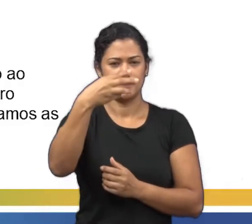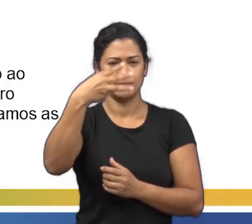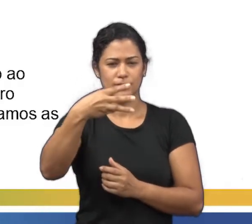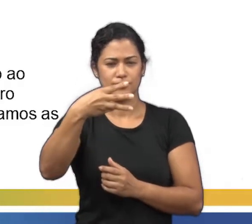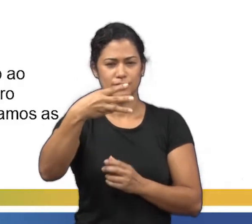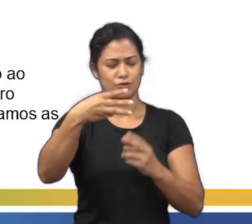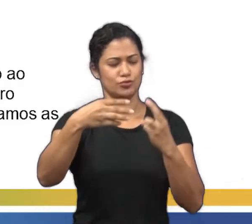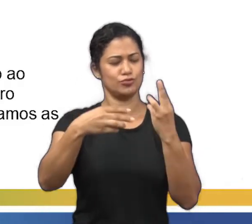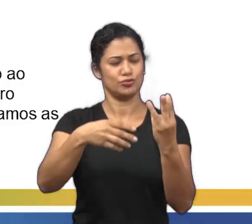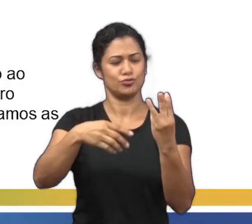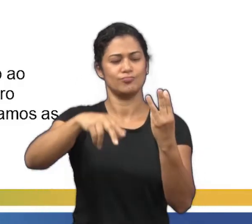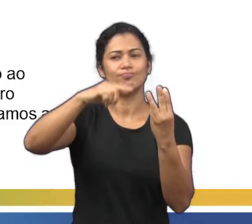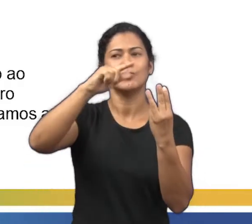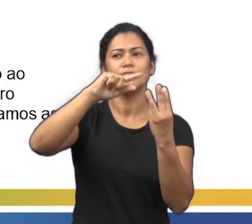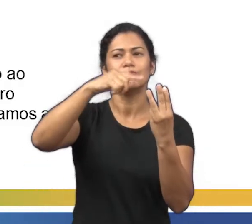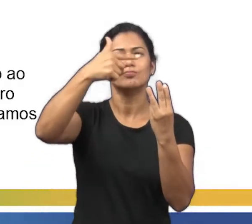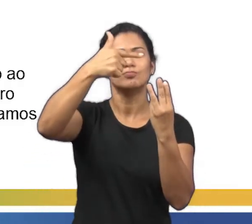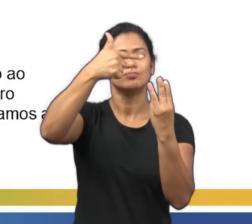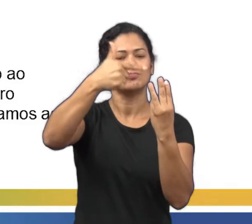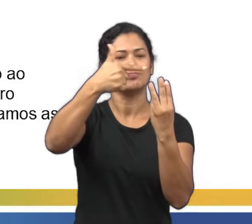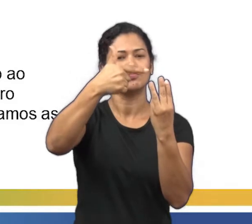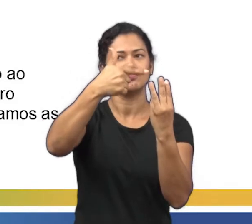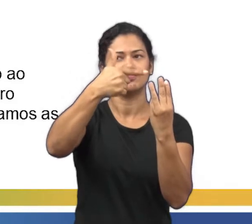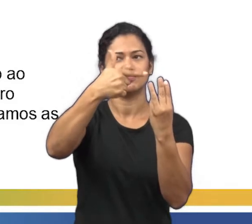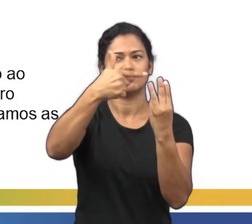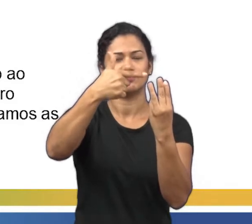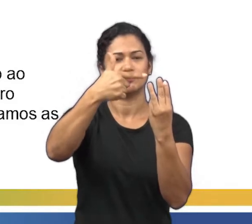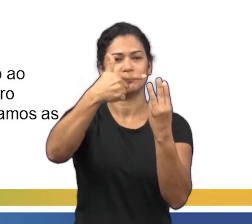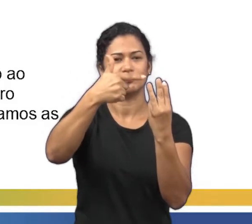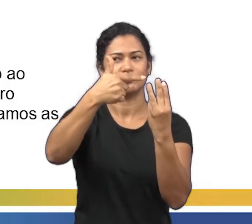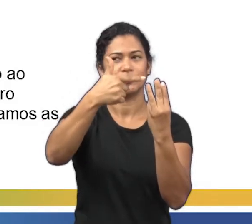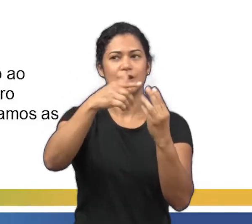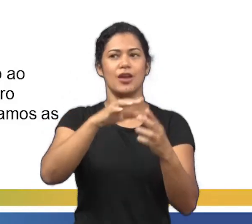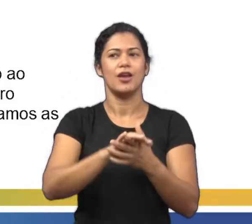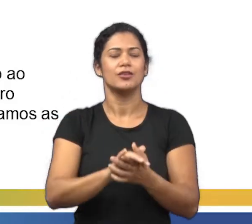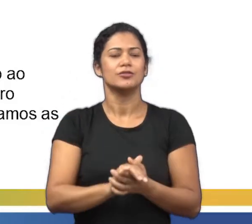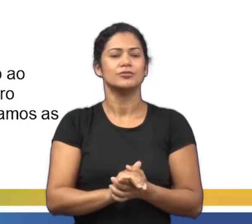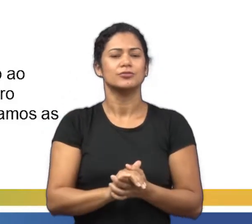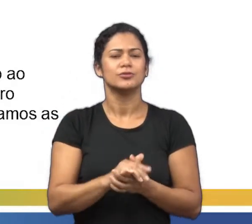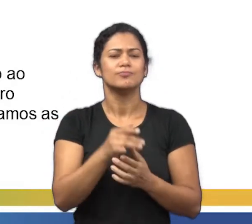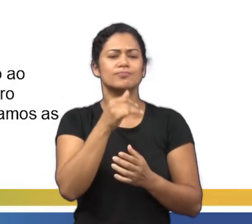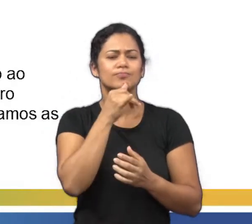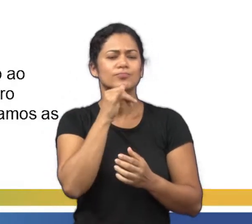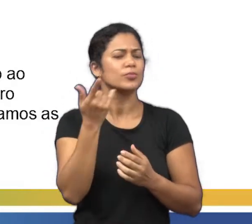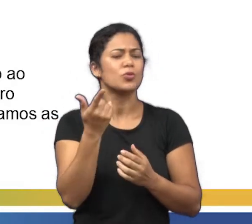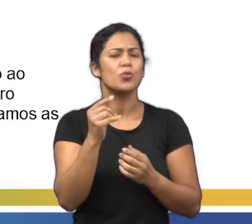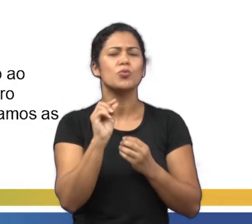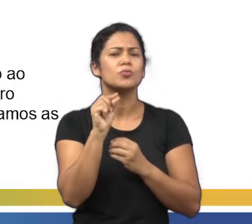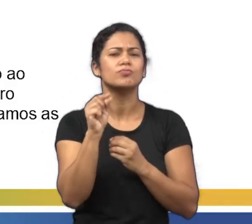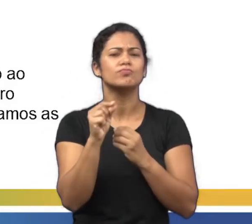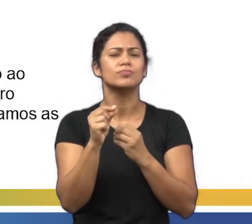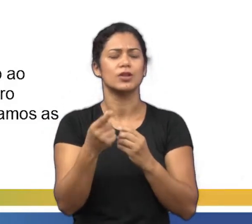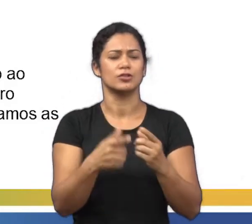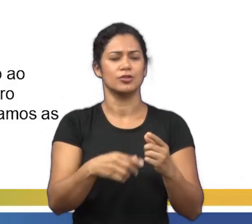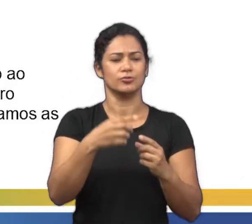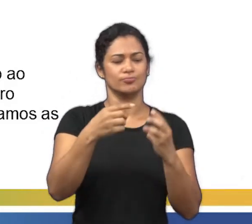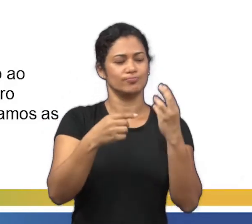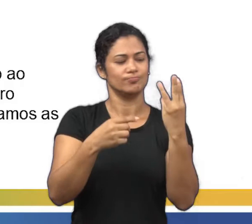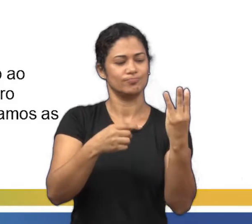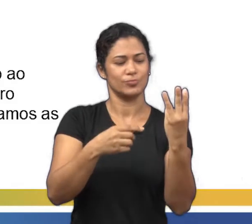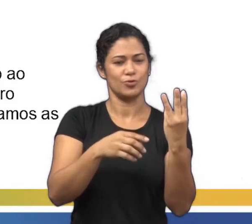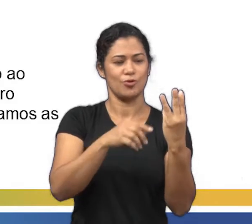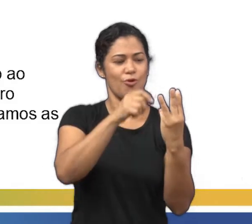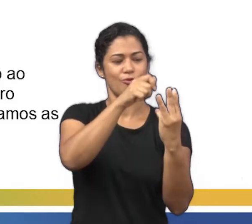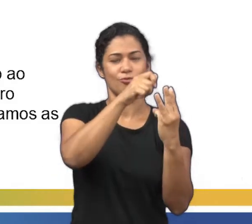é a minha base aí? Menos 3, certo? Quantas vezes eu vou repetir o menos 3? 2, porque é o 2 que está dizendo